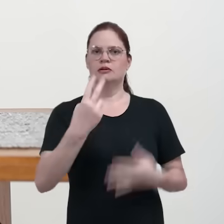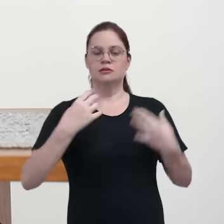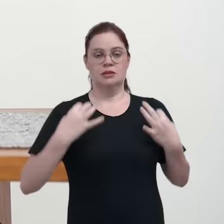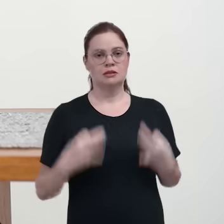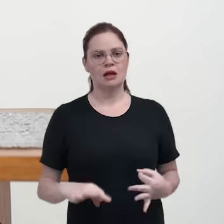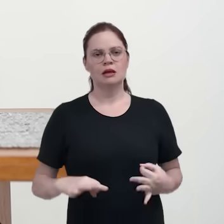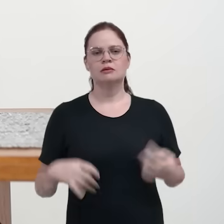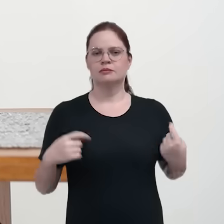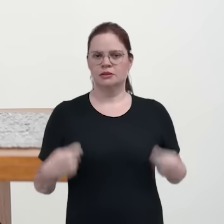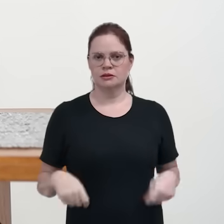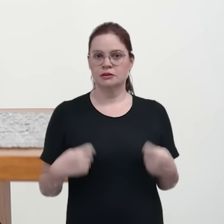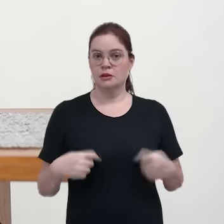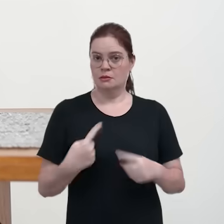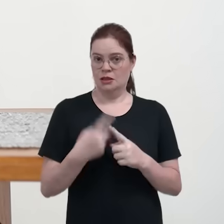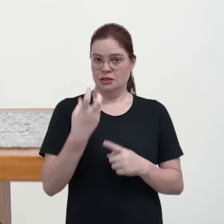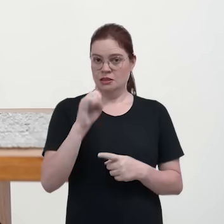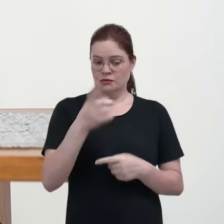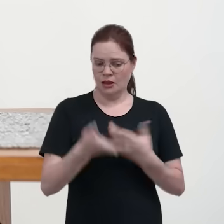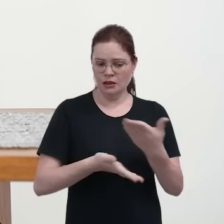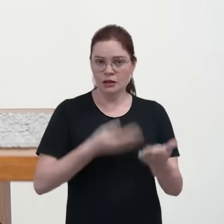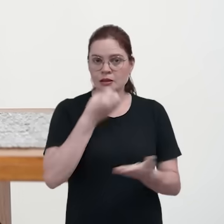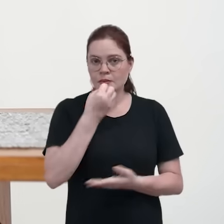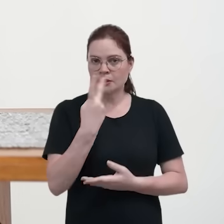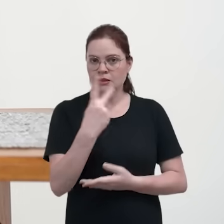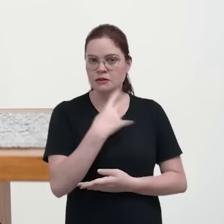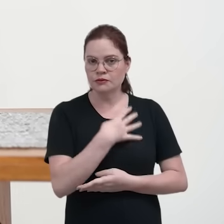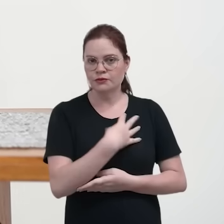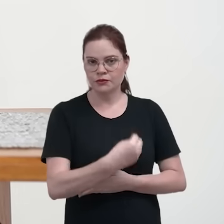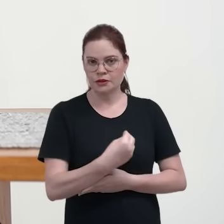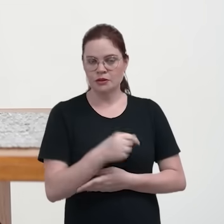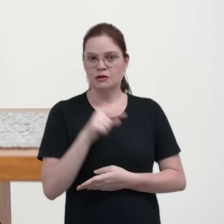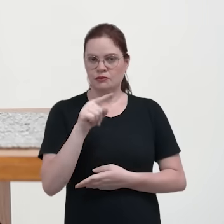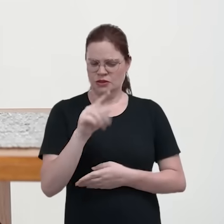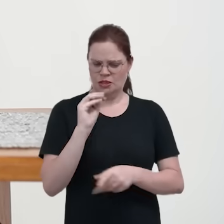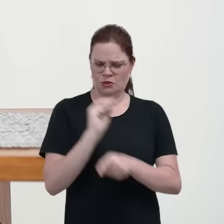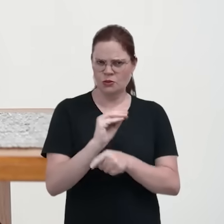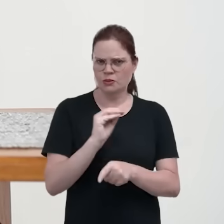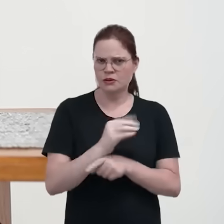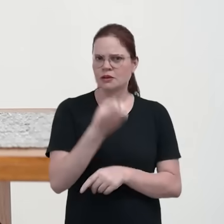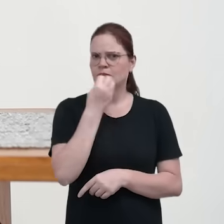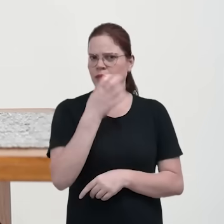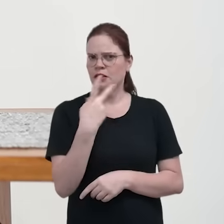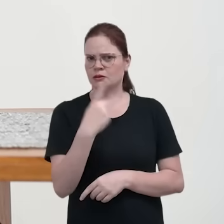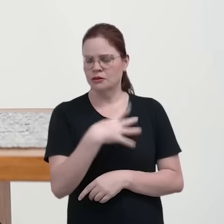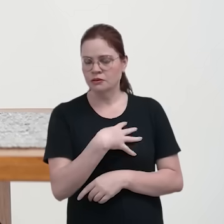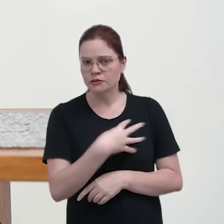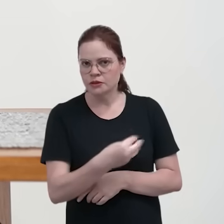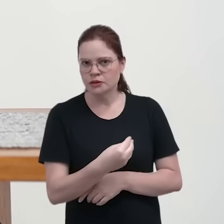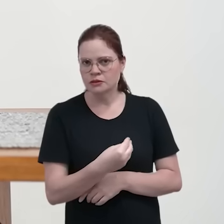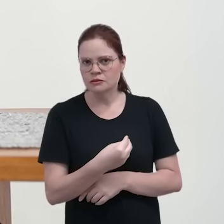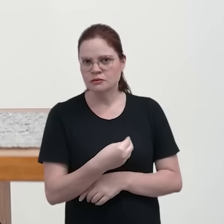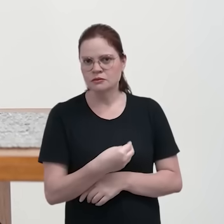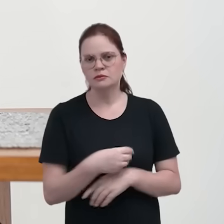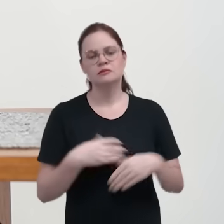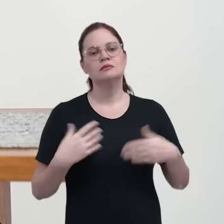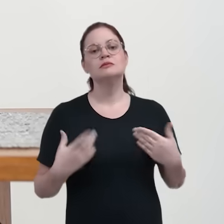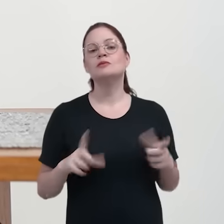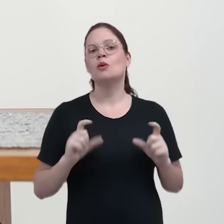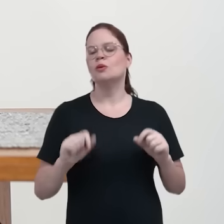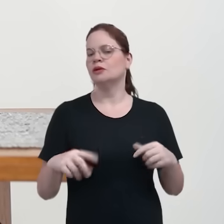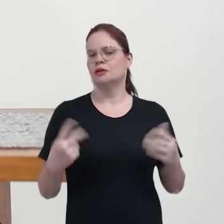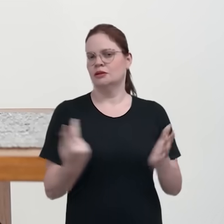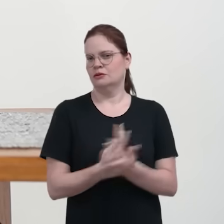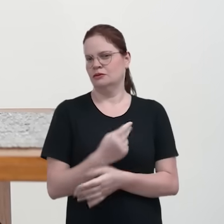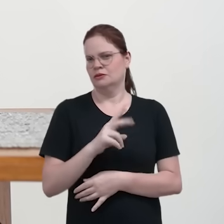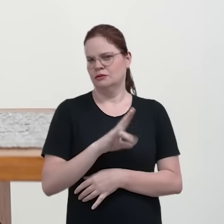merecem. Se você trata bem o seu filho, se você cuida bem do seu filho,